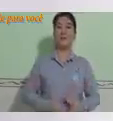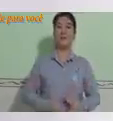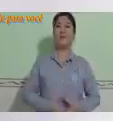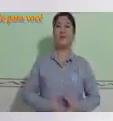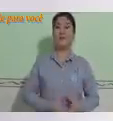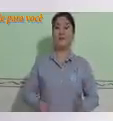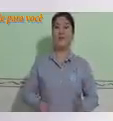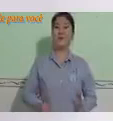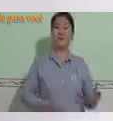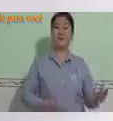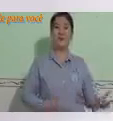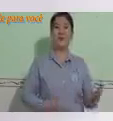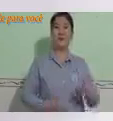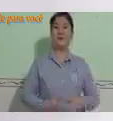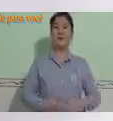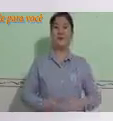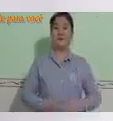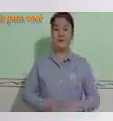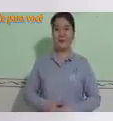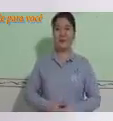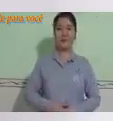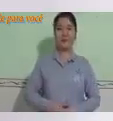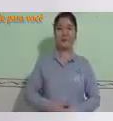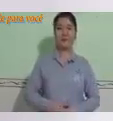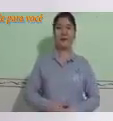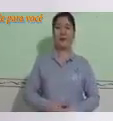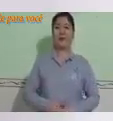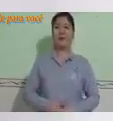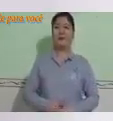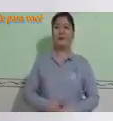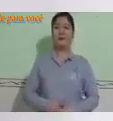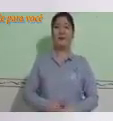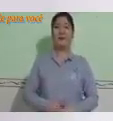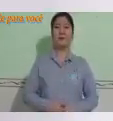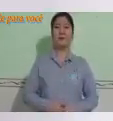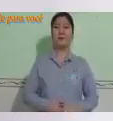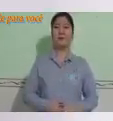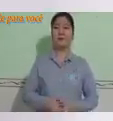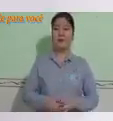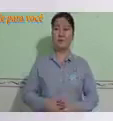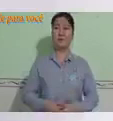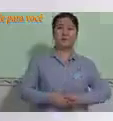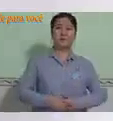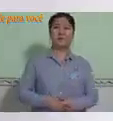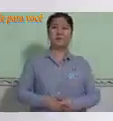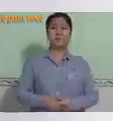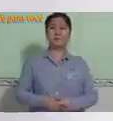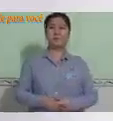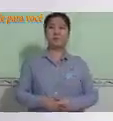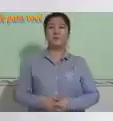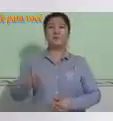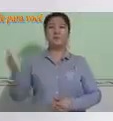dormir, como a melatonina, que o EAJUDA pegar no sono e conseguir descansar adequadamente, ponto e